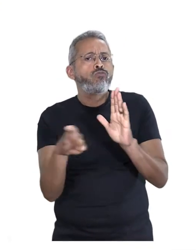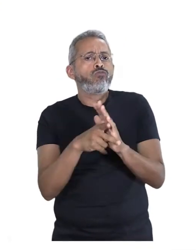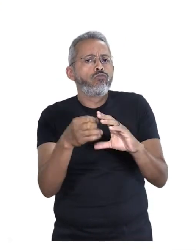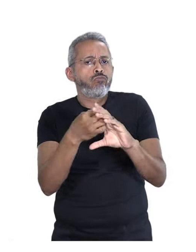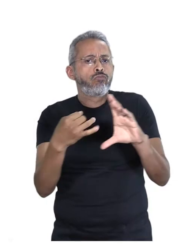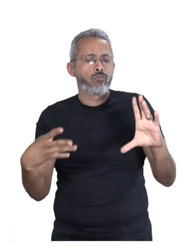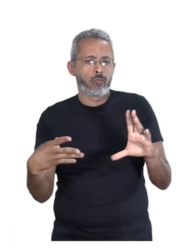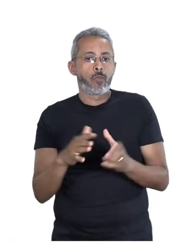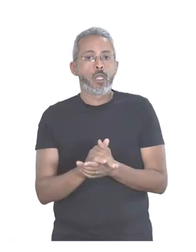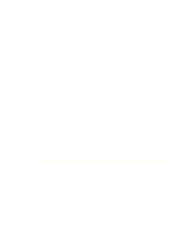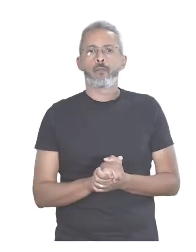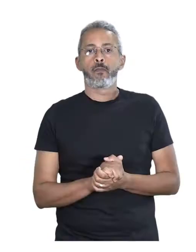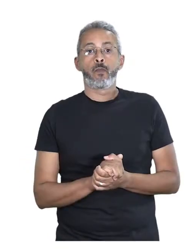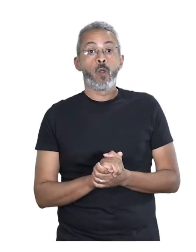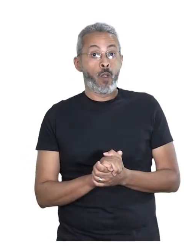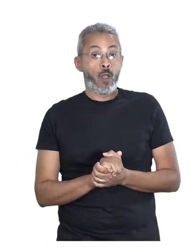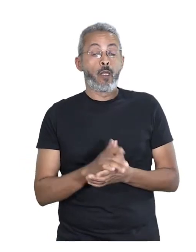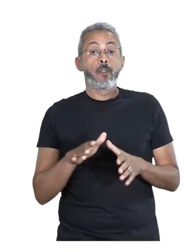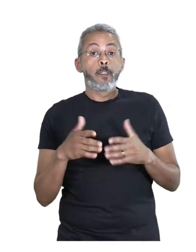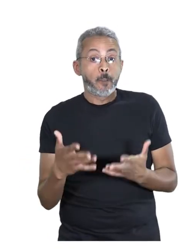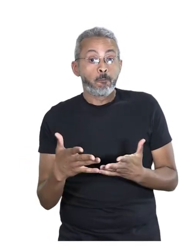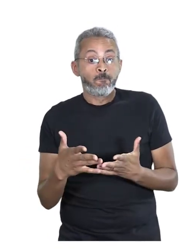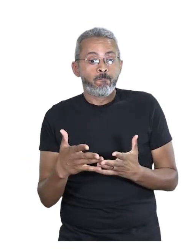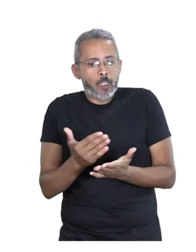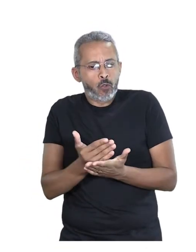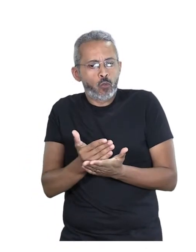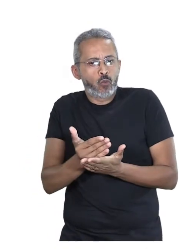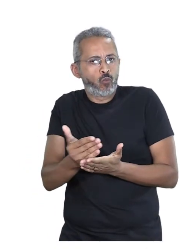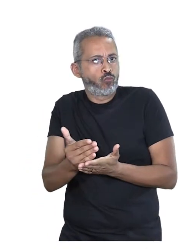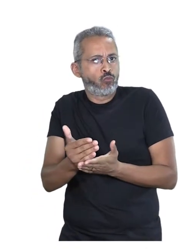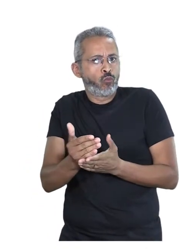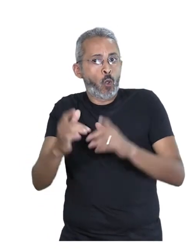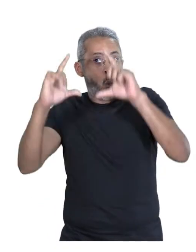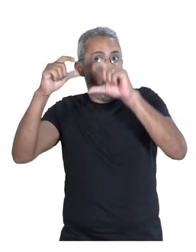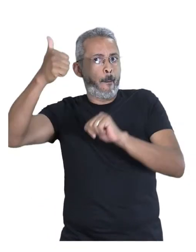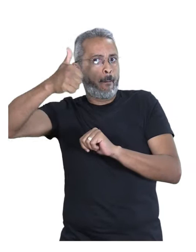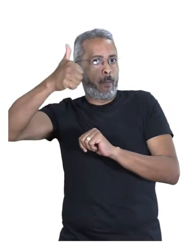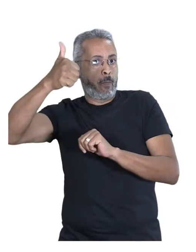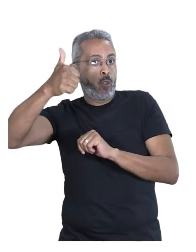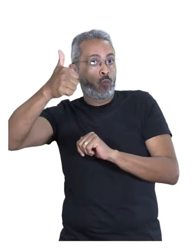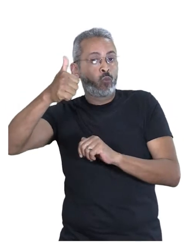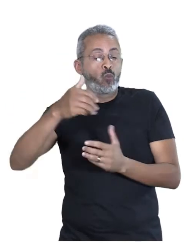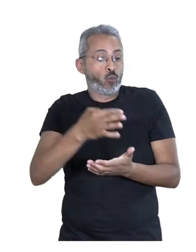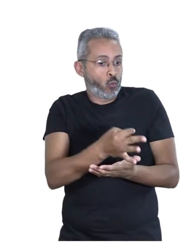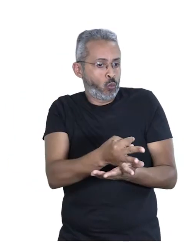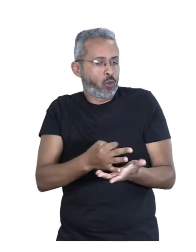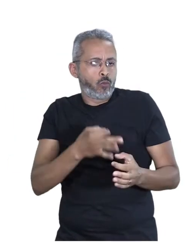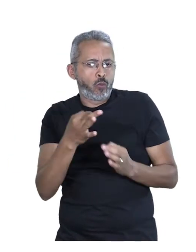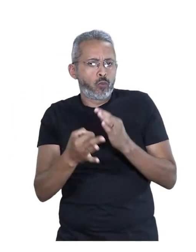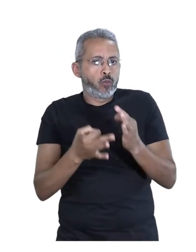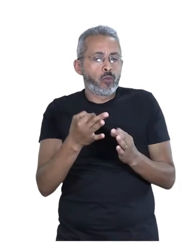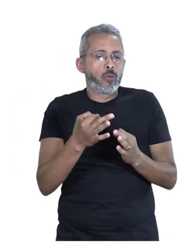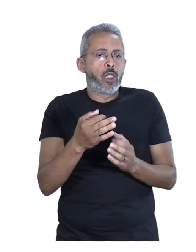conforme explicarei a seguir. Bem, introdução. O primeiro parágrafo do texto dissertativo